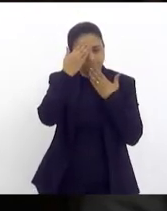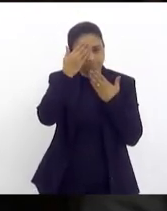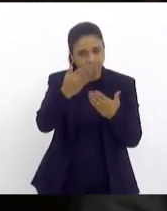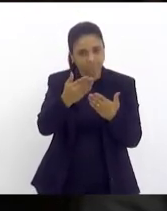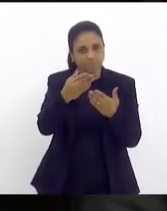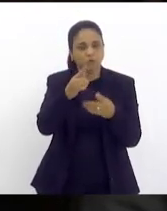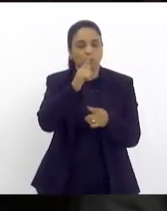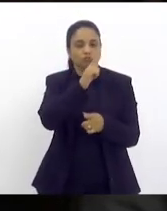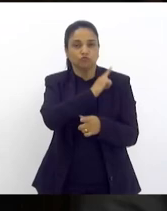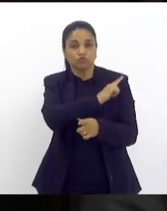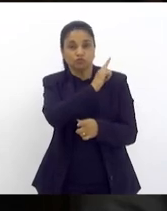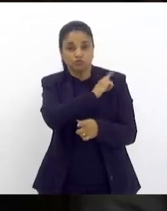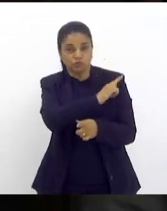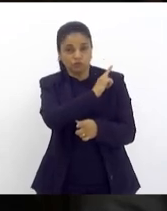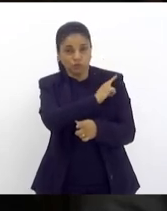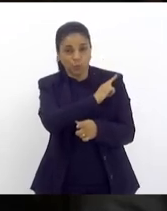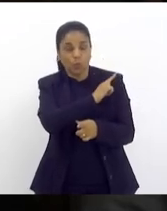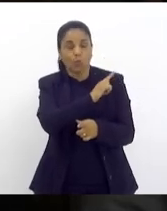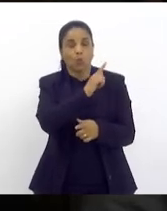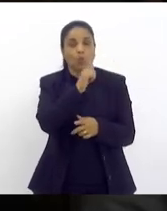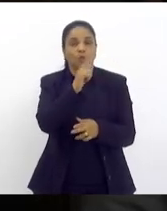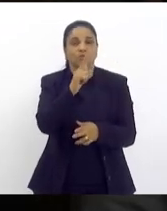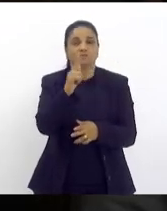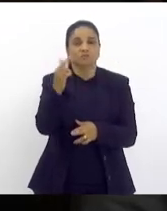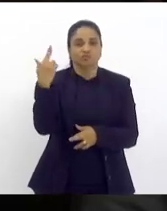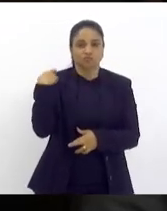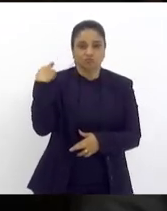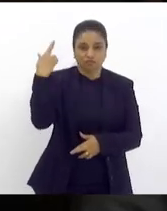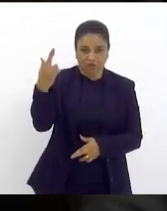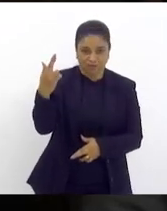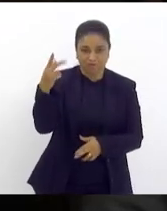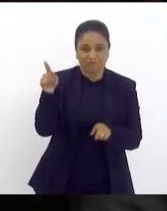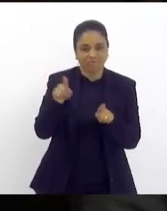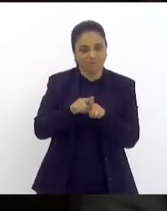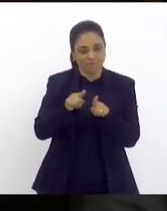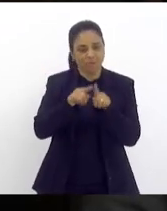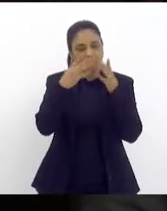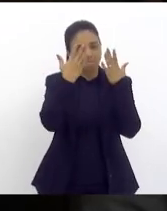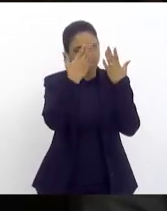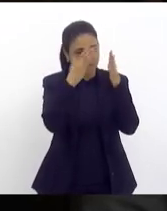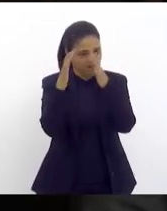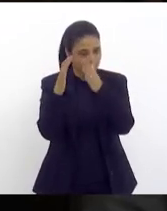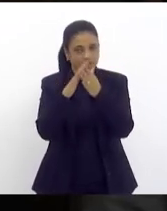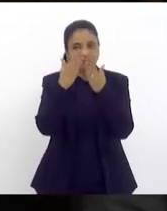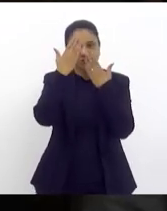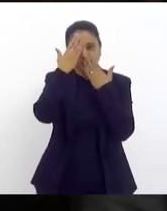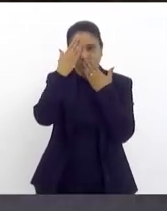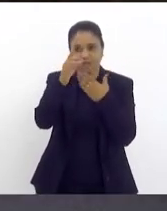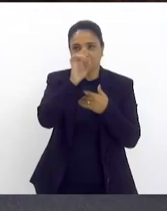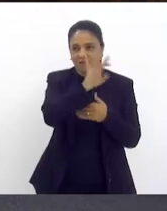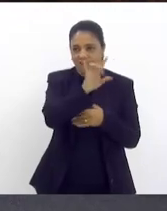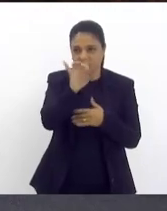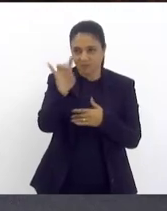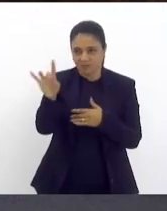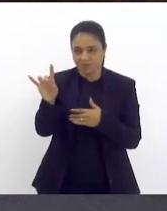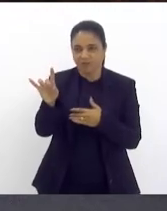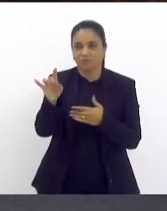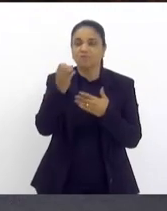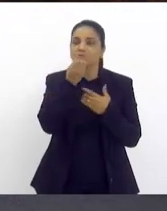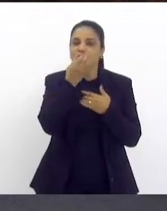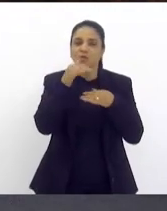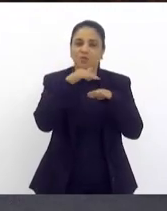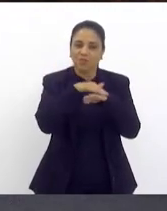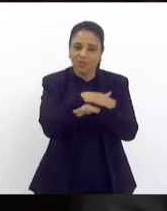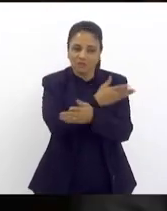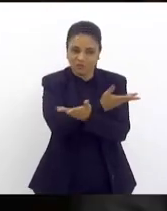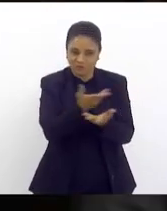como gestor e patrão. Meus parabéns por tudo. Meu muito obrigado a cada um de vocês. Uma boa noite,